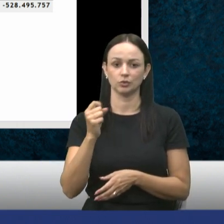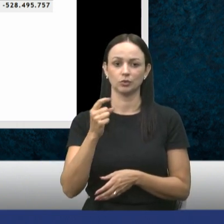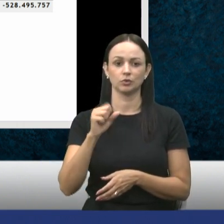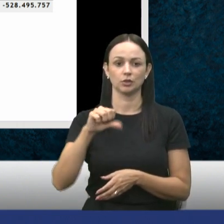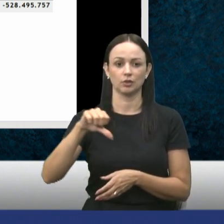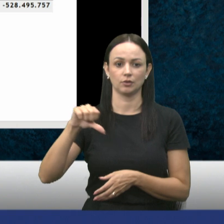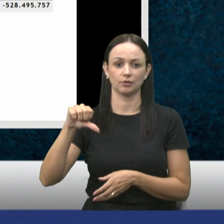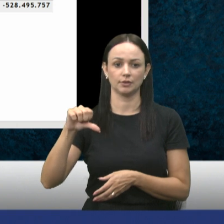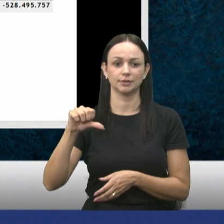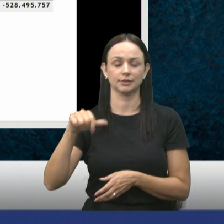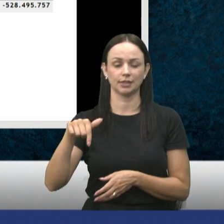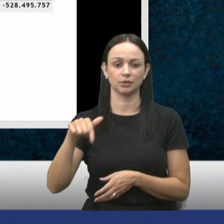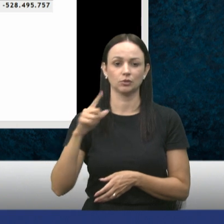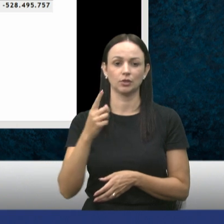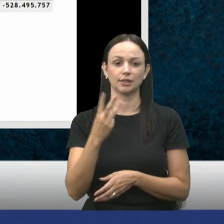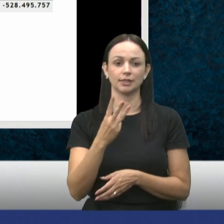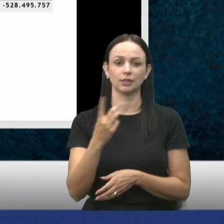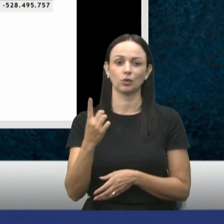259.178.897, que representa